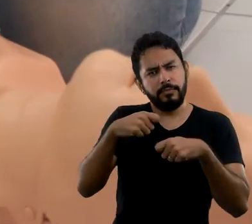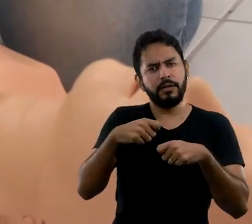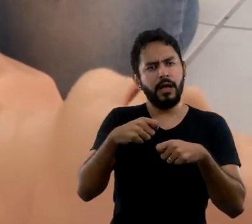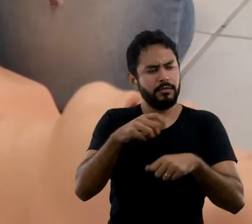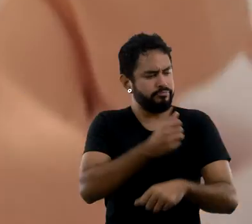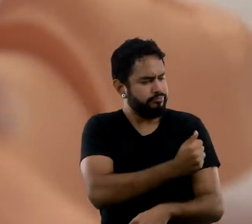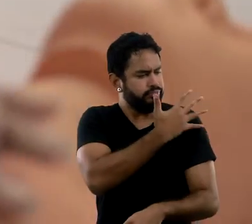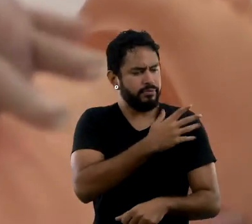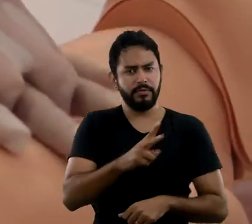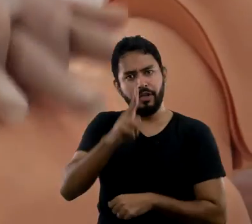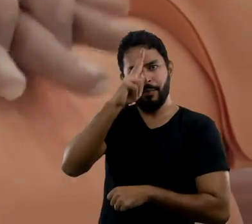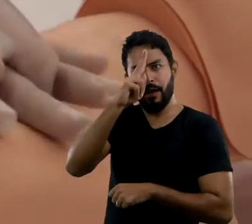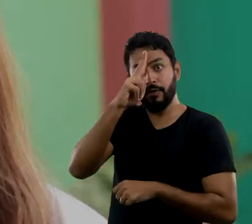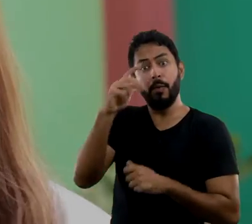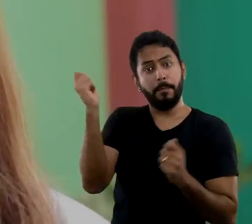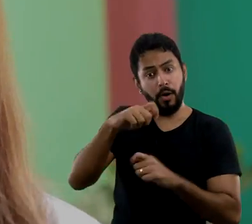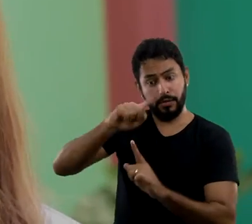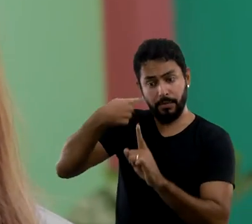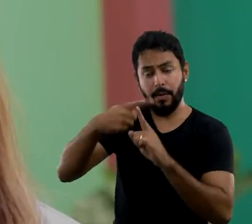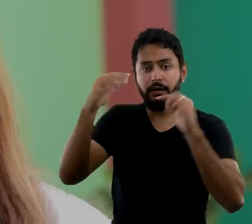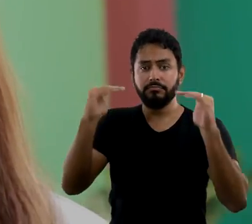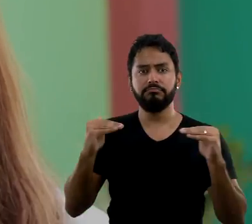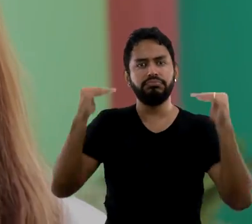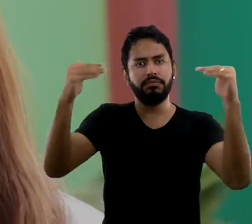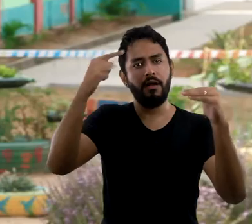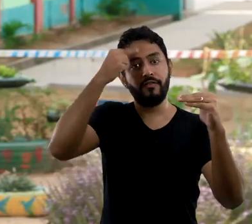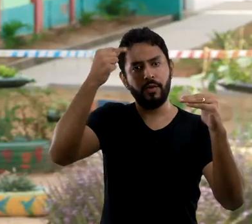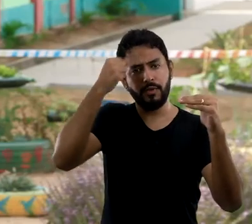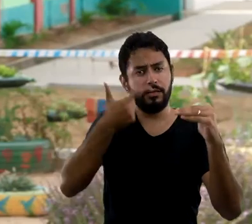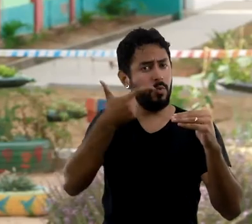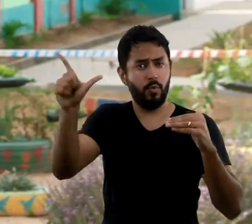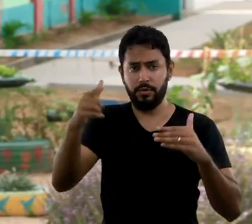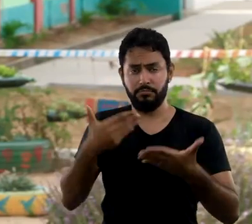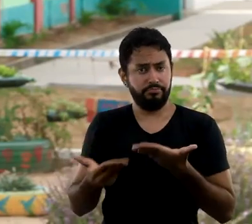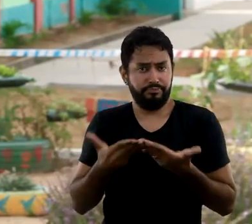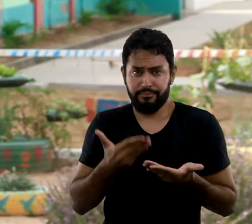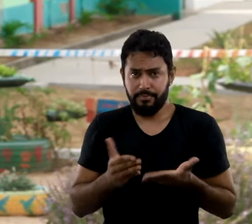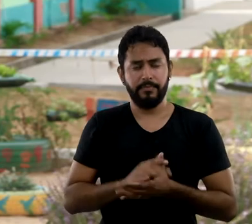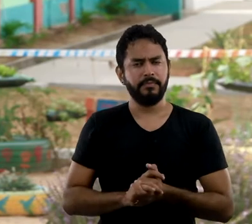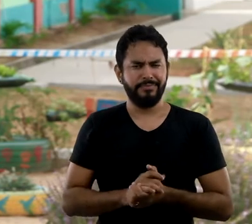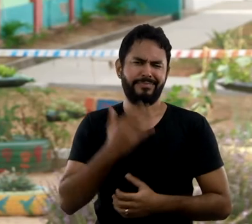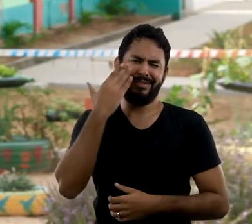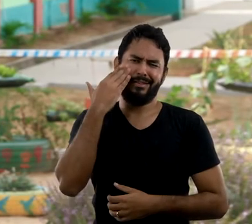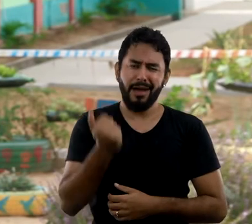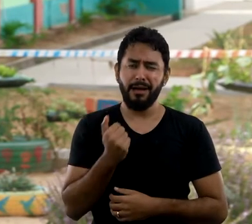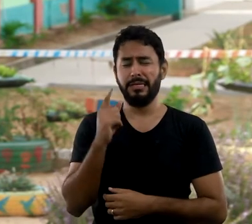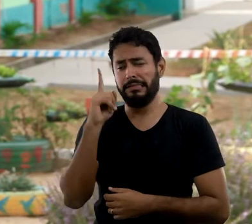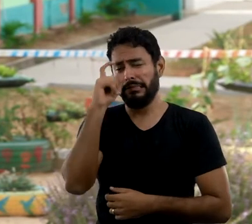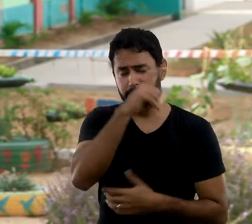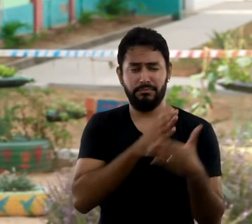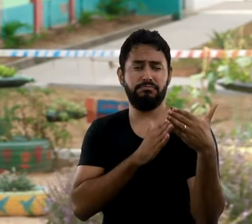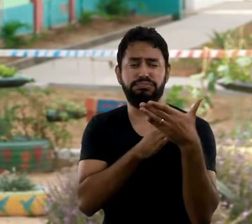uma graduação em qualquer outra faculdade entendeu a gente sabe que ainda tem muita dificuldade na questão da visibilidade